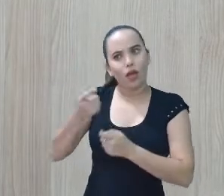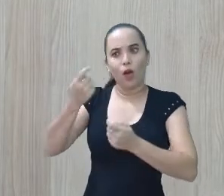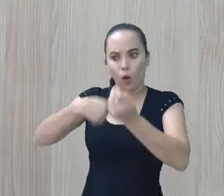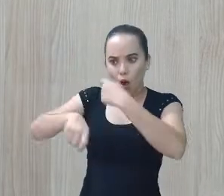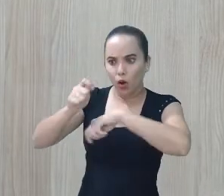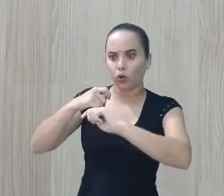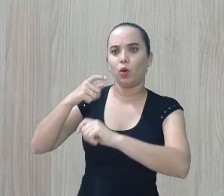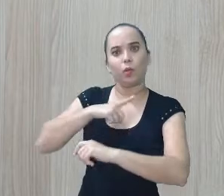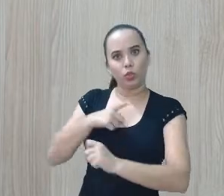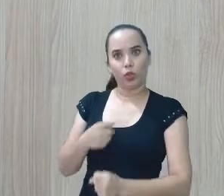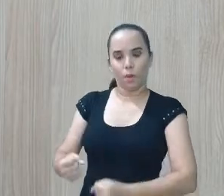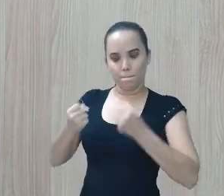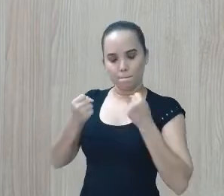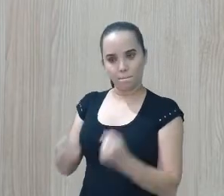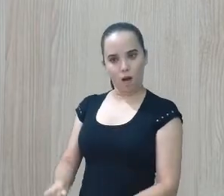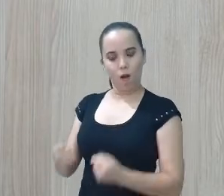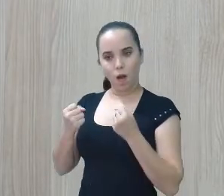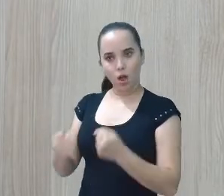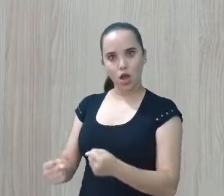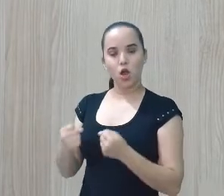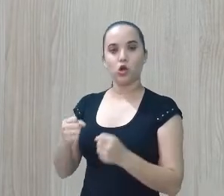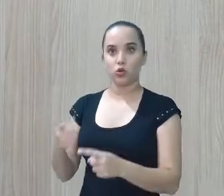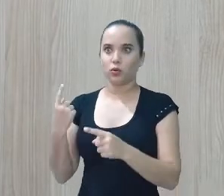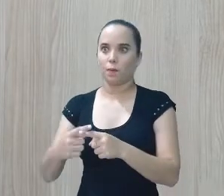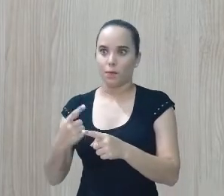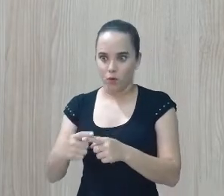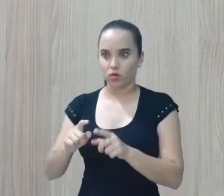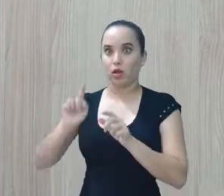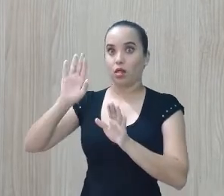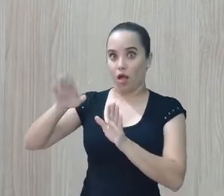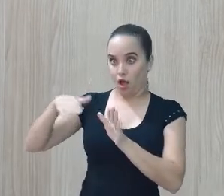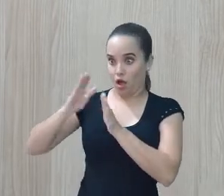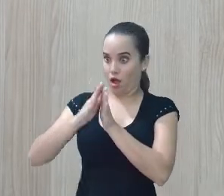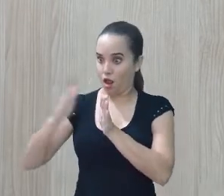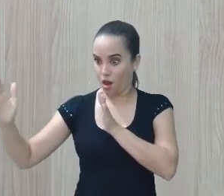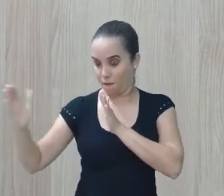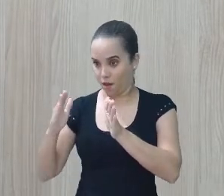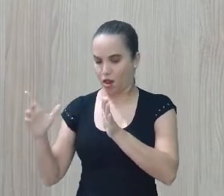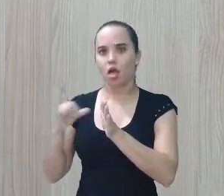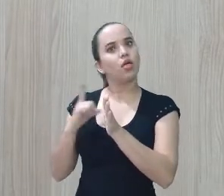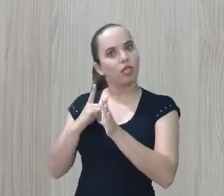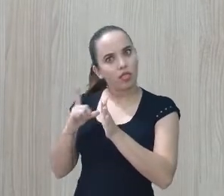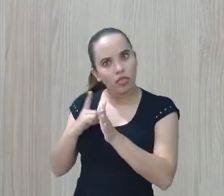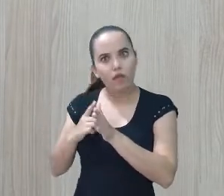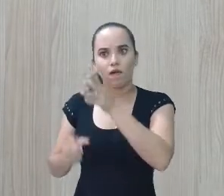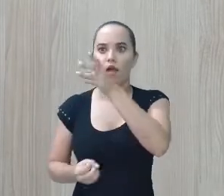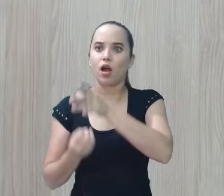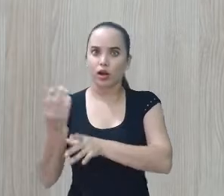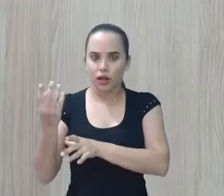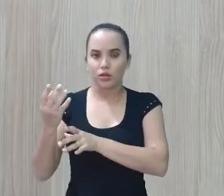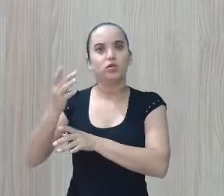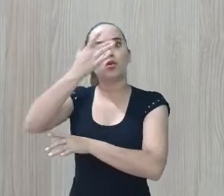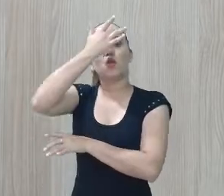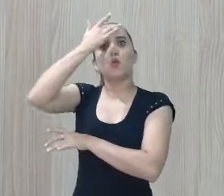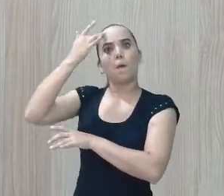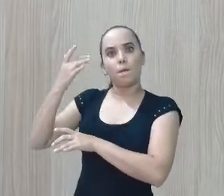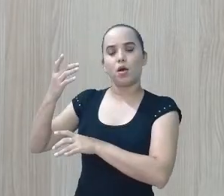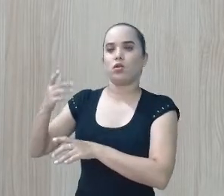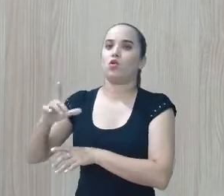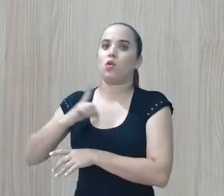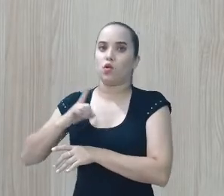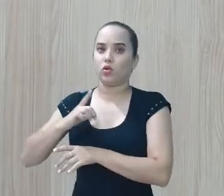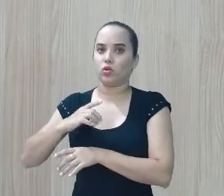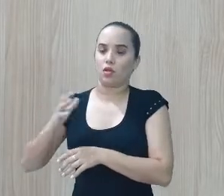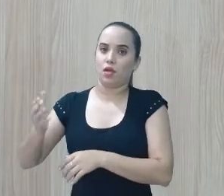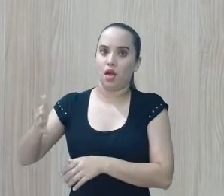naquele momento que surgiu uma nova classe de pessoas, né? Porque durante a Idade Média só tinha, ou você era muito rico